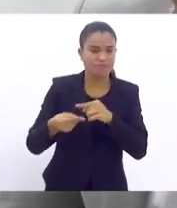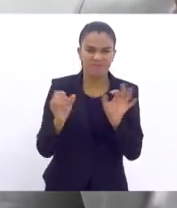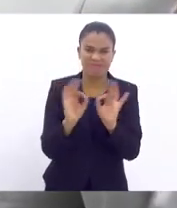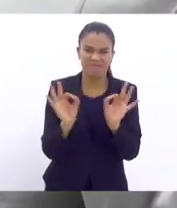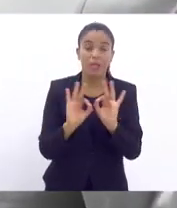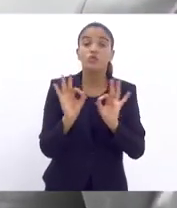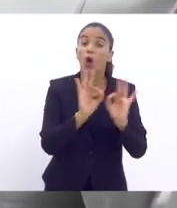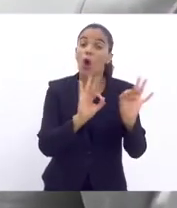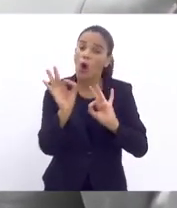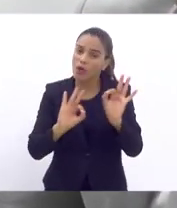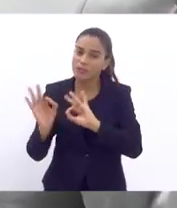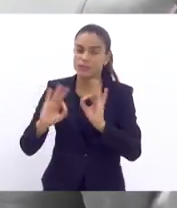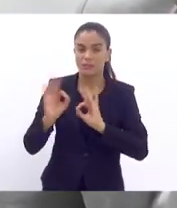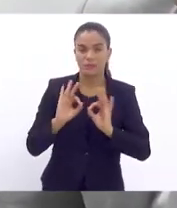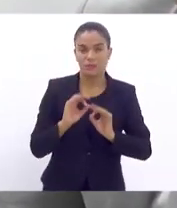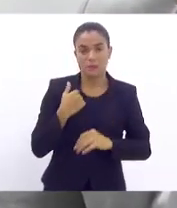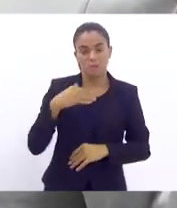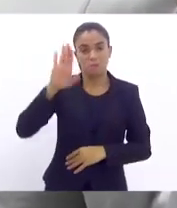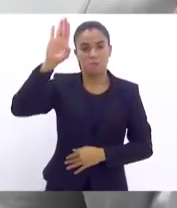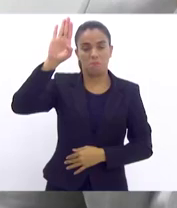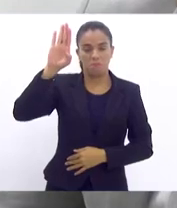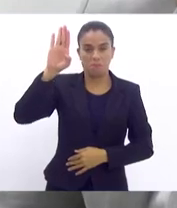a casa e retoma na próxima